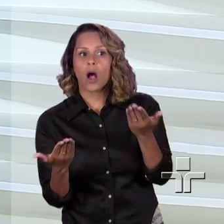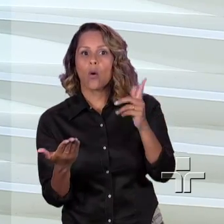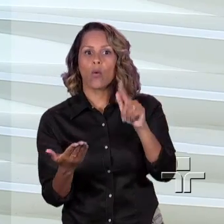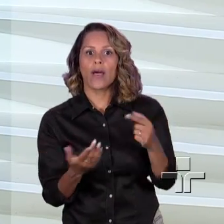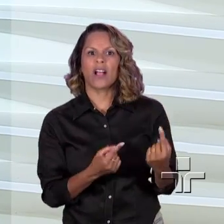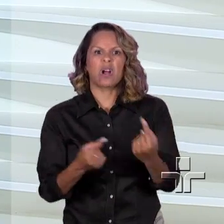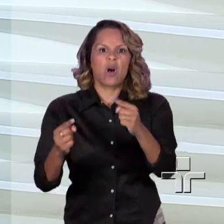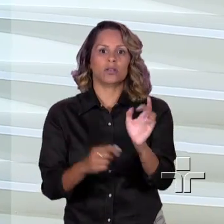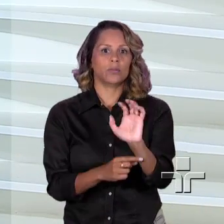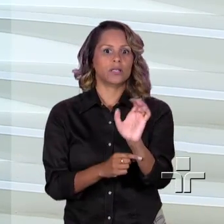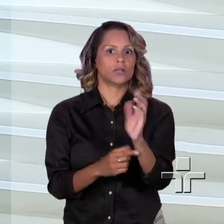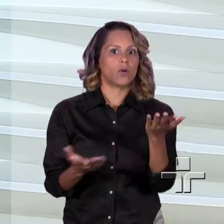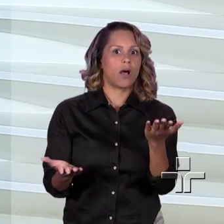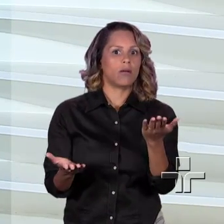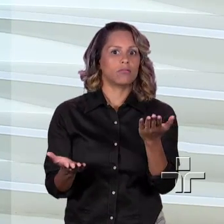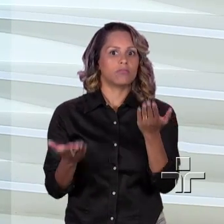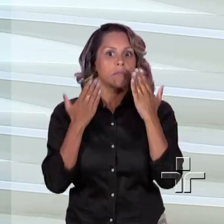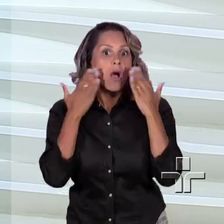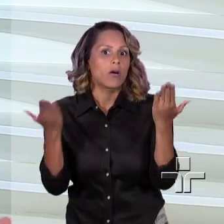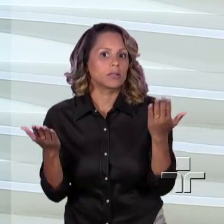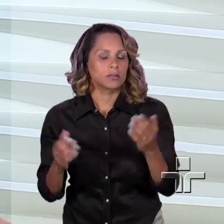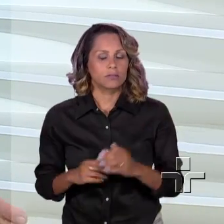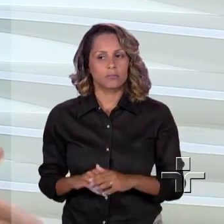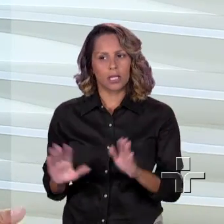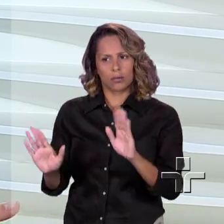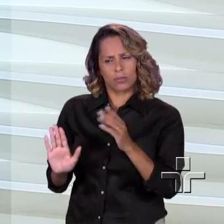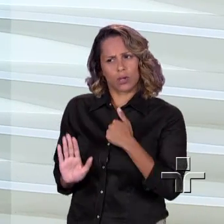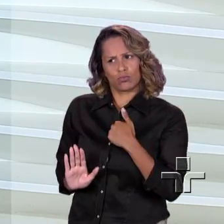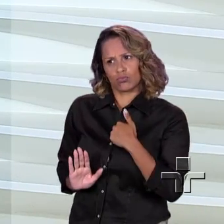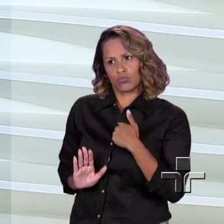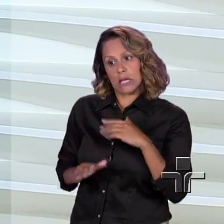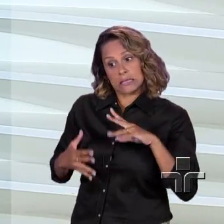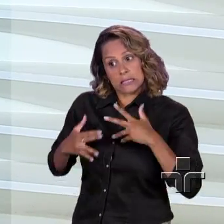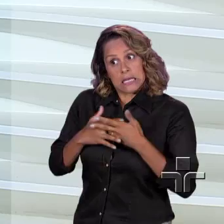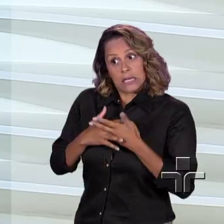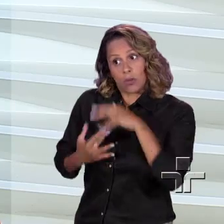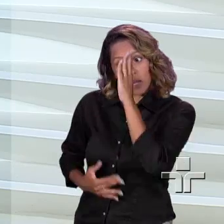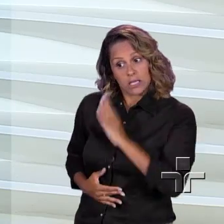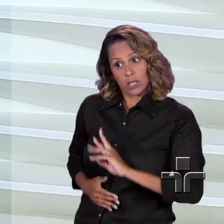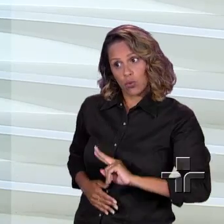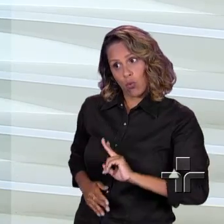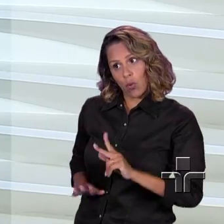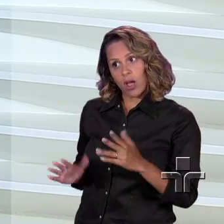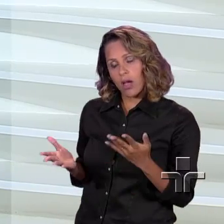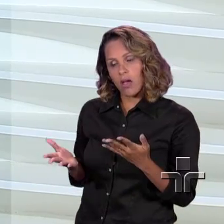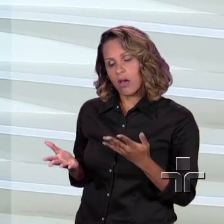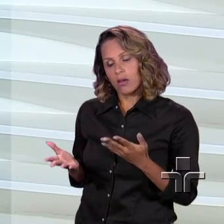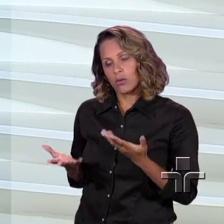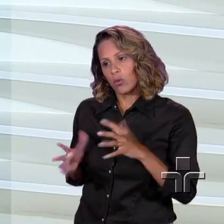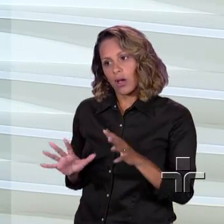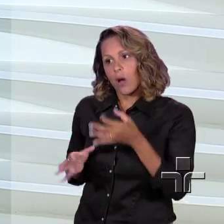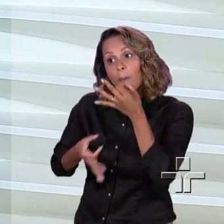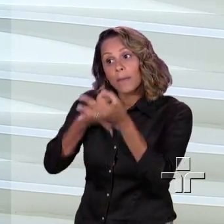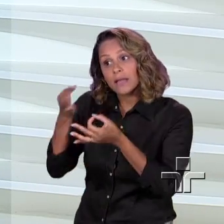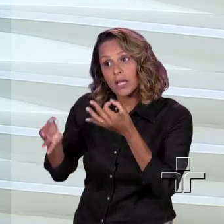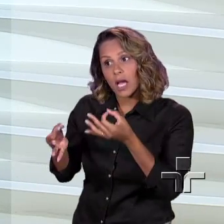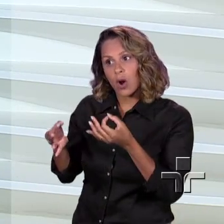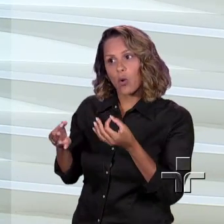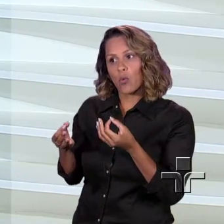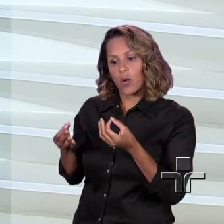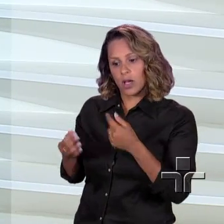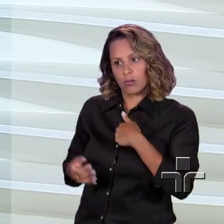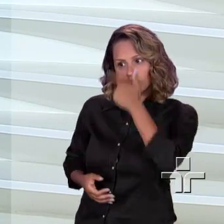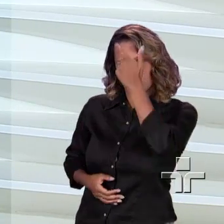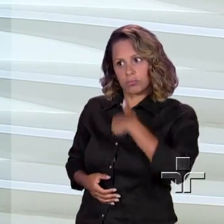não brasileiro, não cidadão brasileiro, eu não quero opinar nesse momento sobre os candidatos e quem eu acho que são mais interessantes para ser